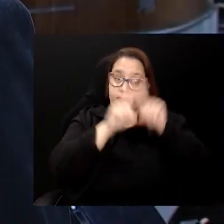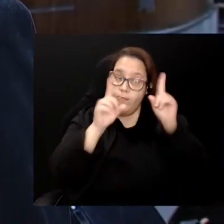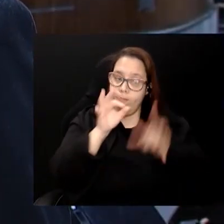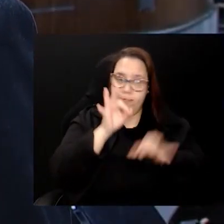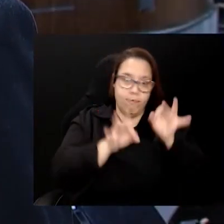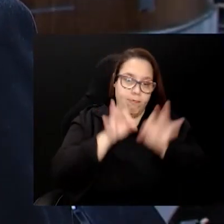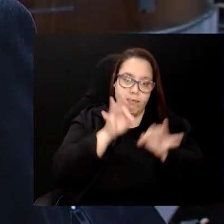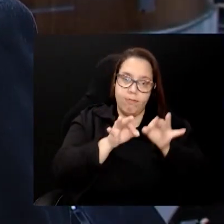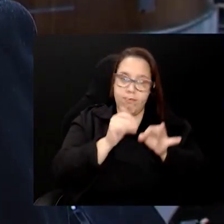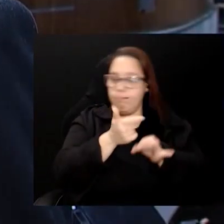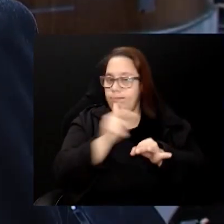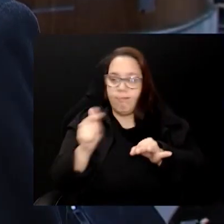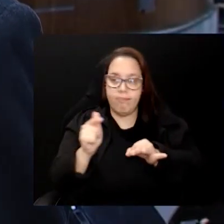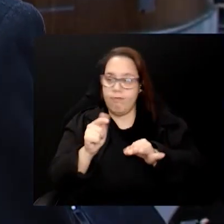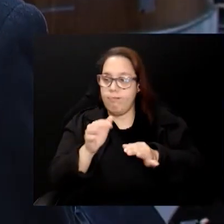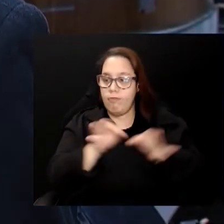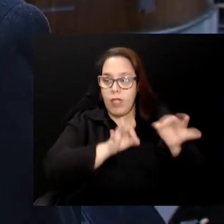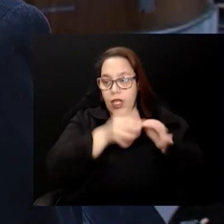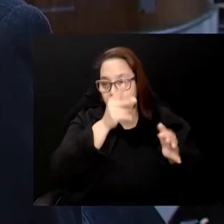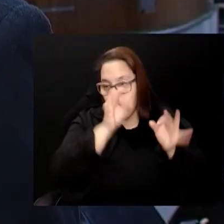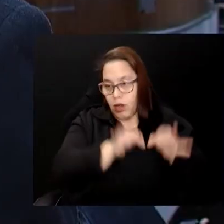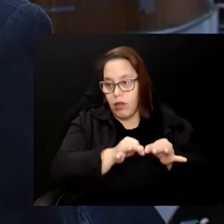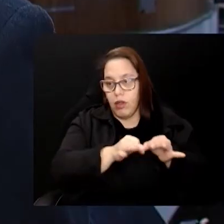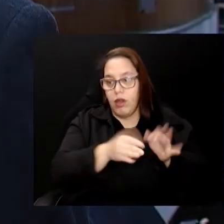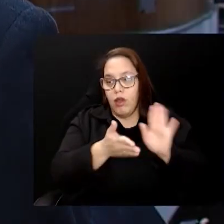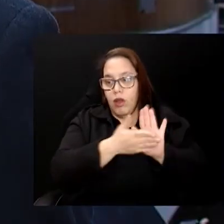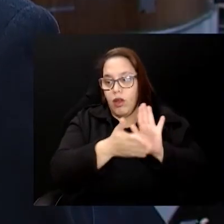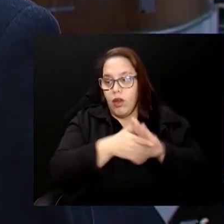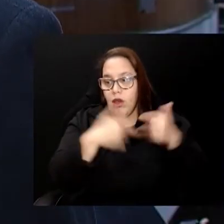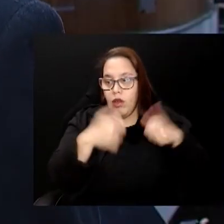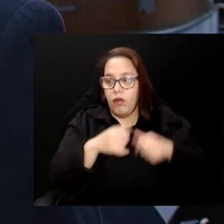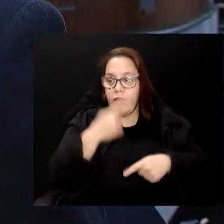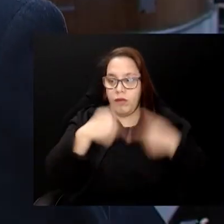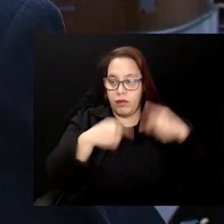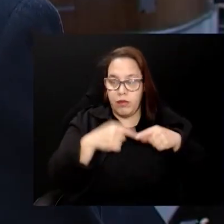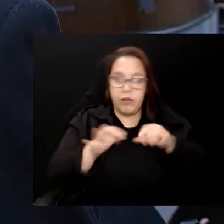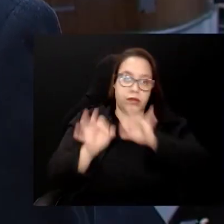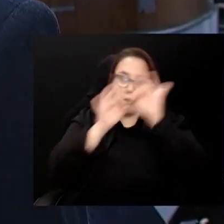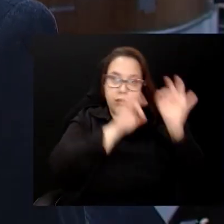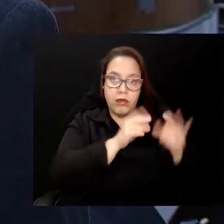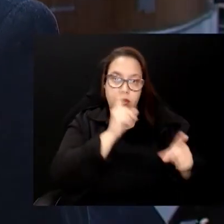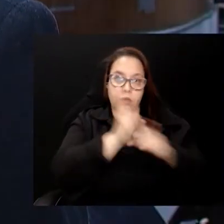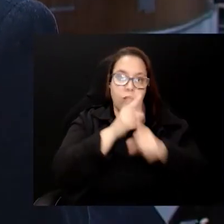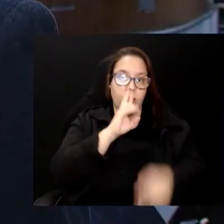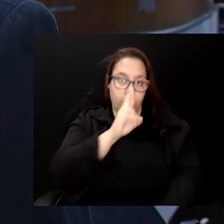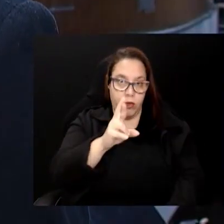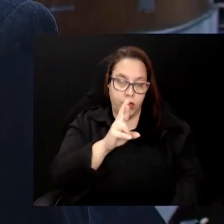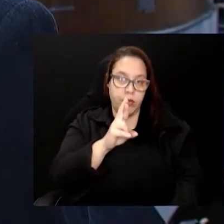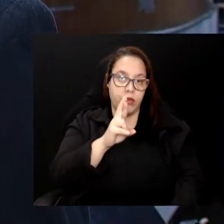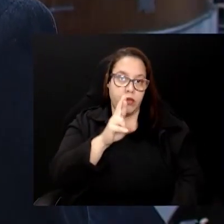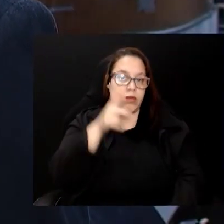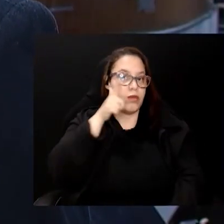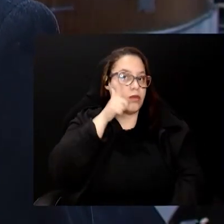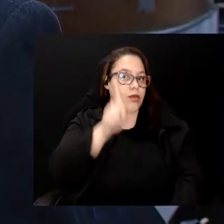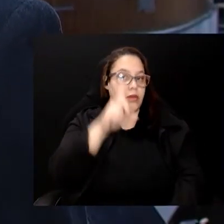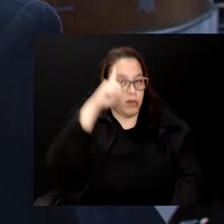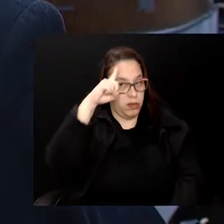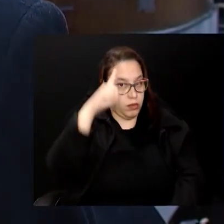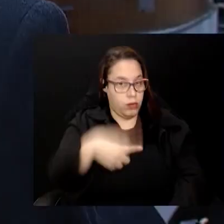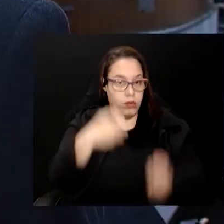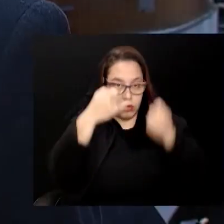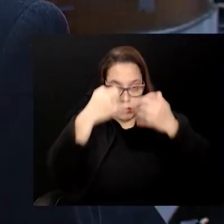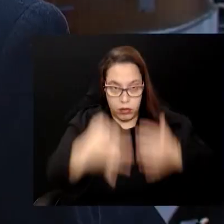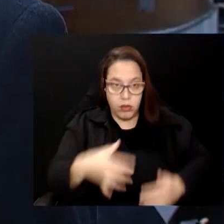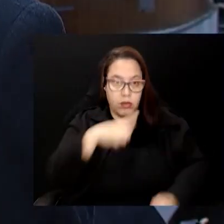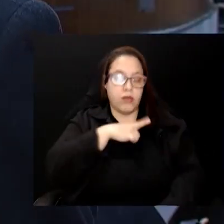são regularizados e isso é uma etapa que precisa ser discutida e a comissão vai achar uma solução para que a gente consiga definitivamente ter ainda mais